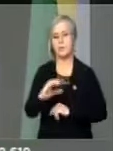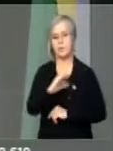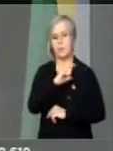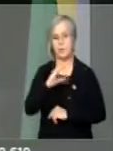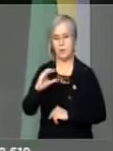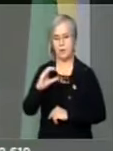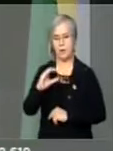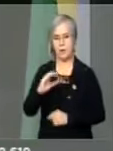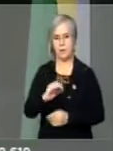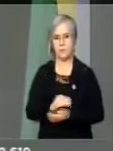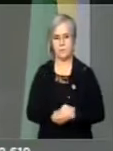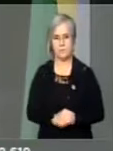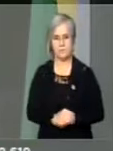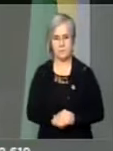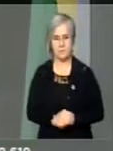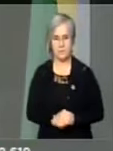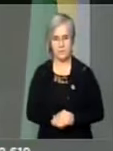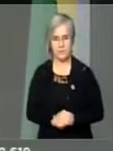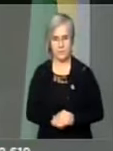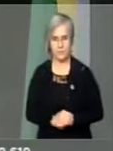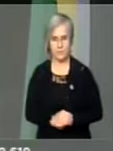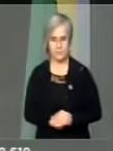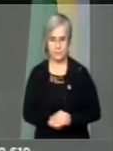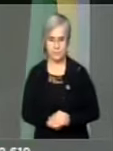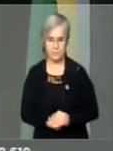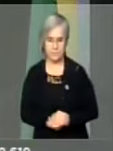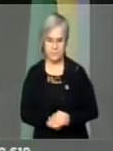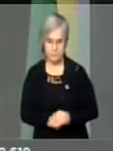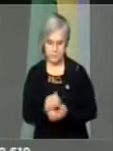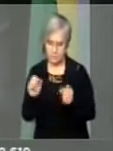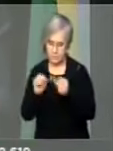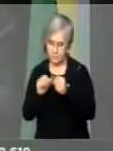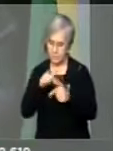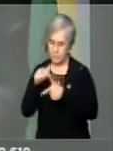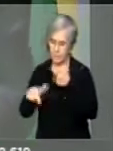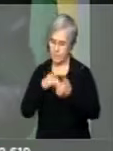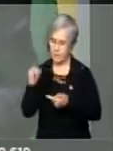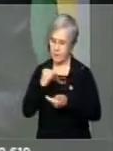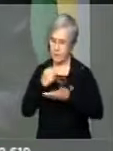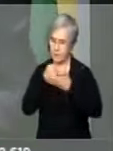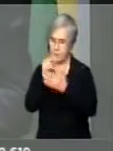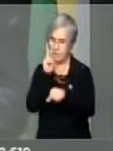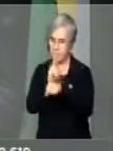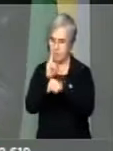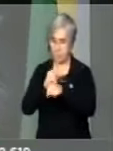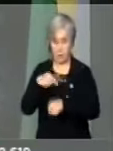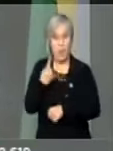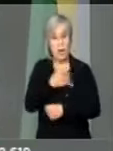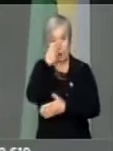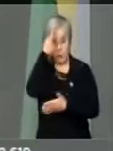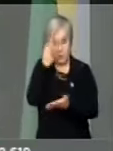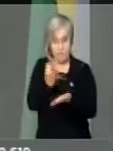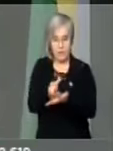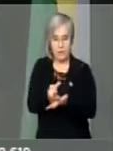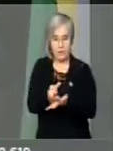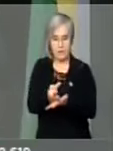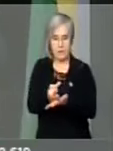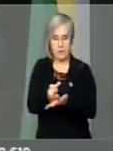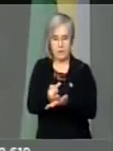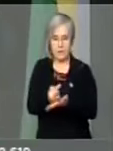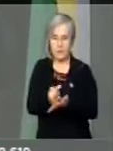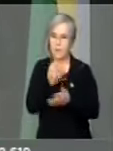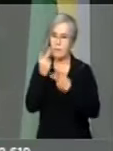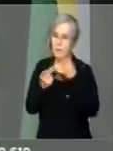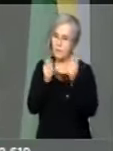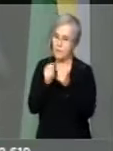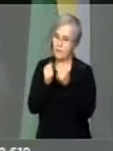Católica Apostólica Romana. Ação importante de defendermos a nossa fé nessa casa. Temos que argumentar